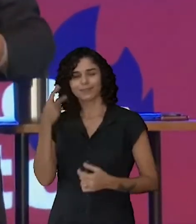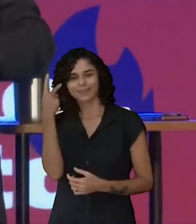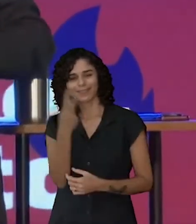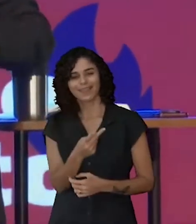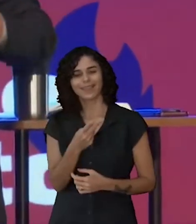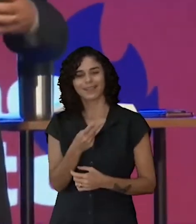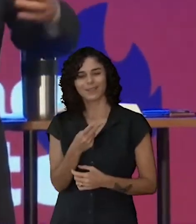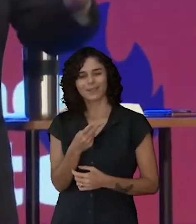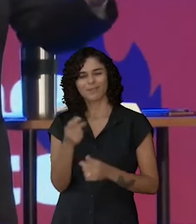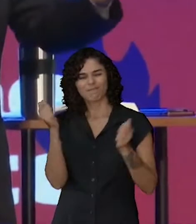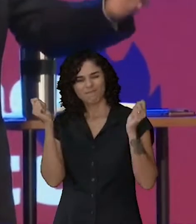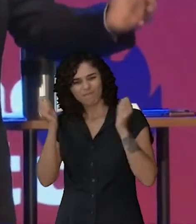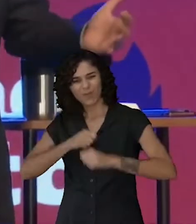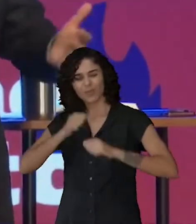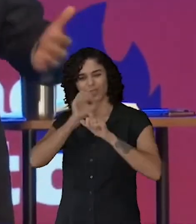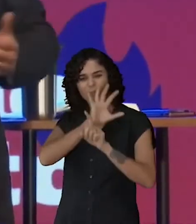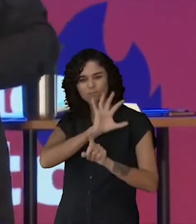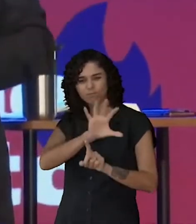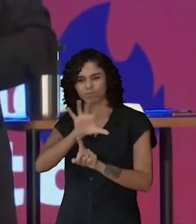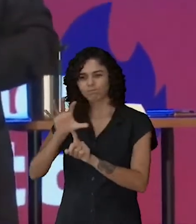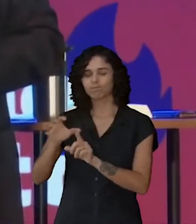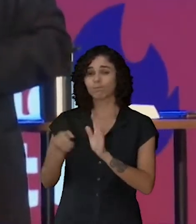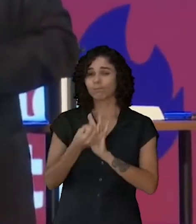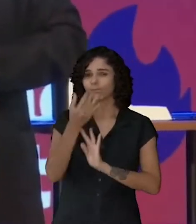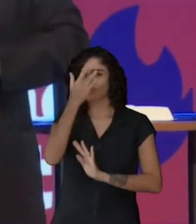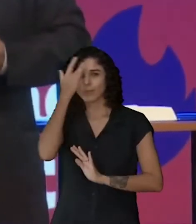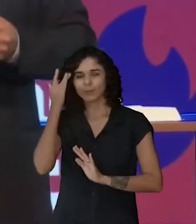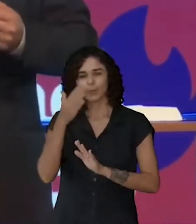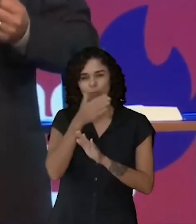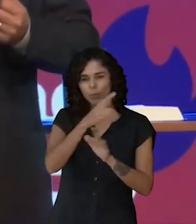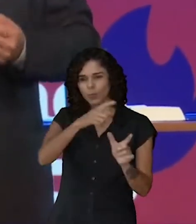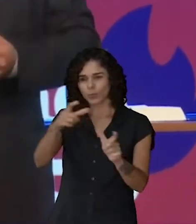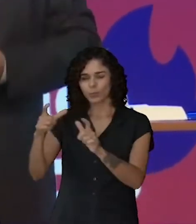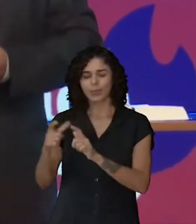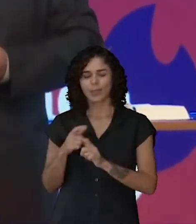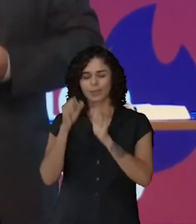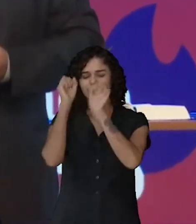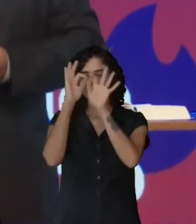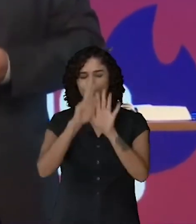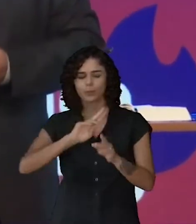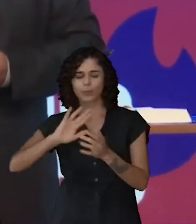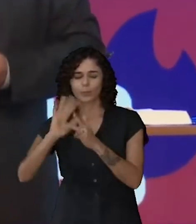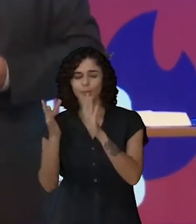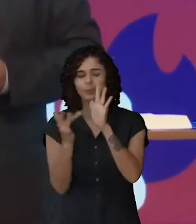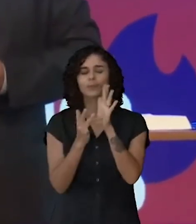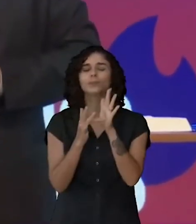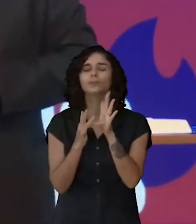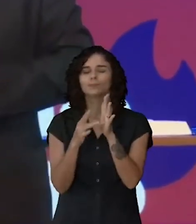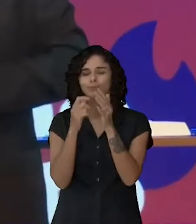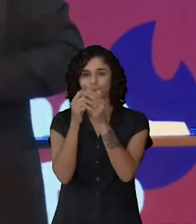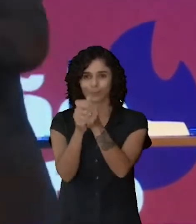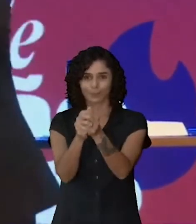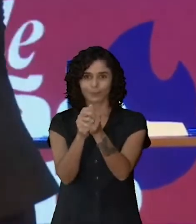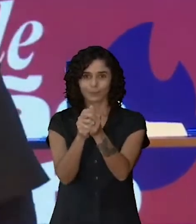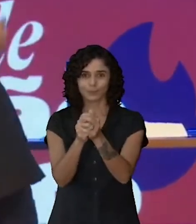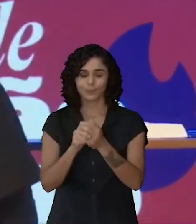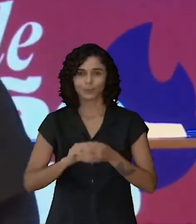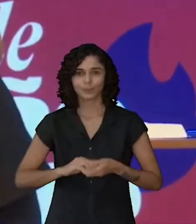possa contagiar muitas pessoas em muitos lugares. Assim nós a abençoamos em nome de Jesus. Amém.